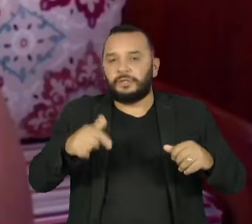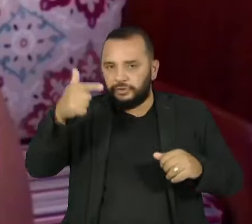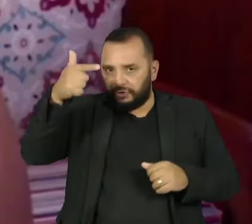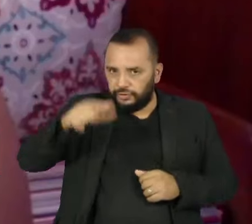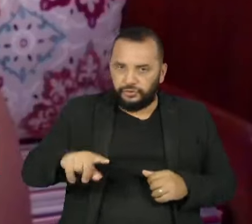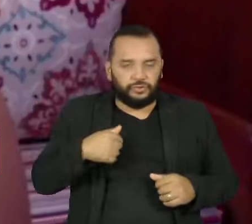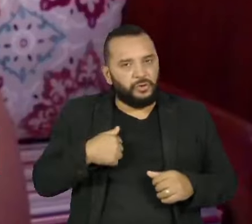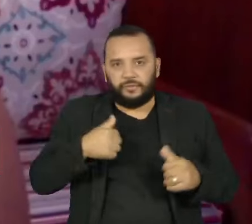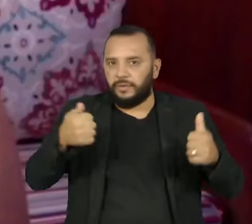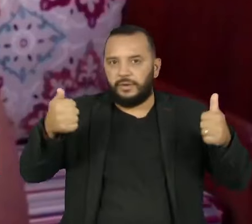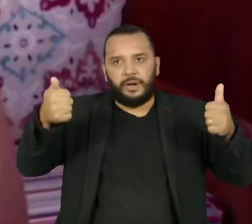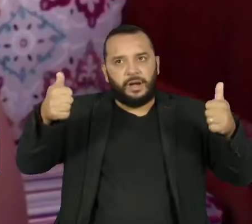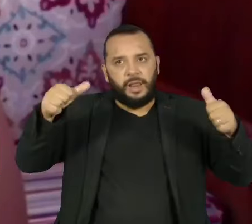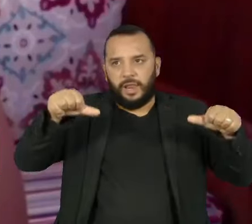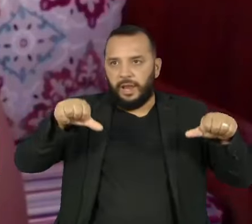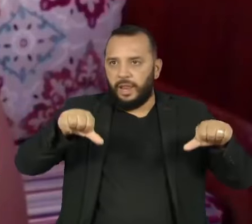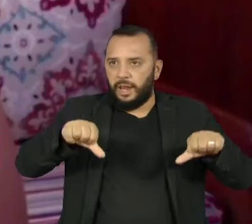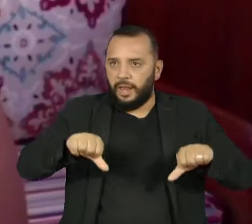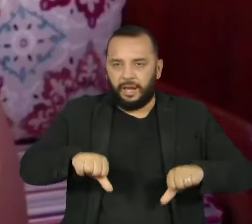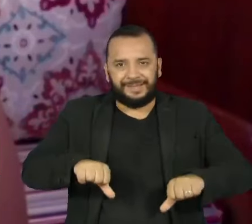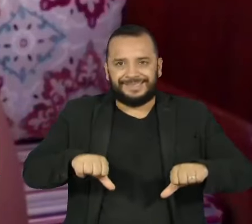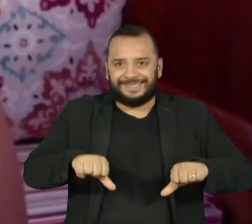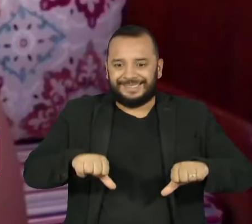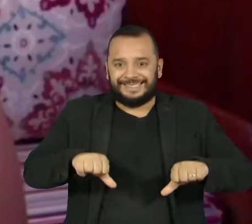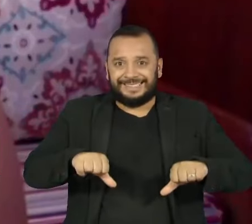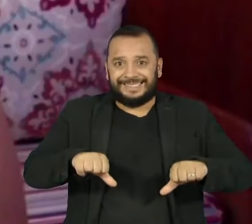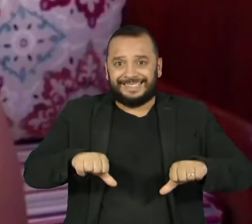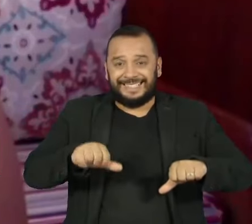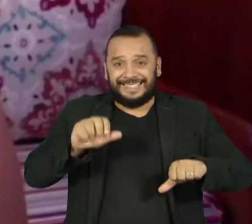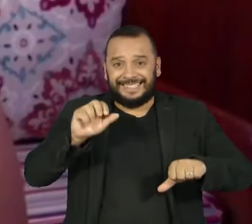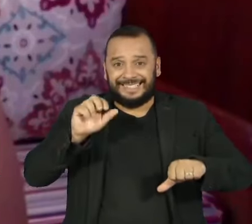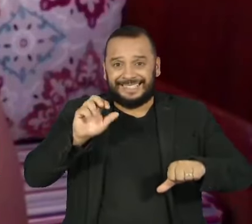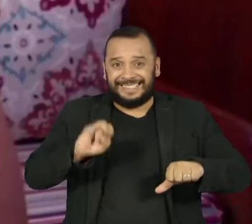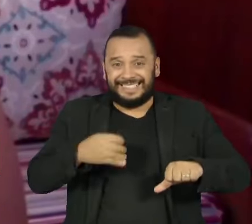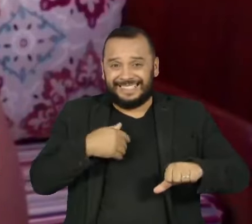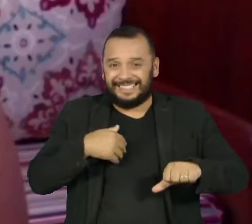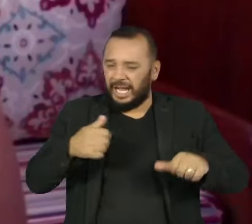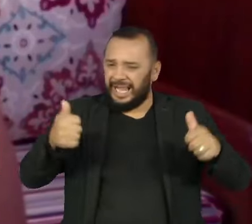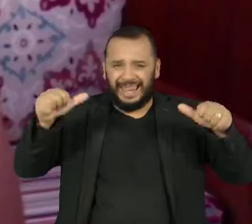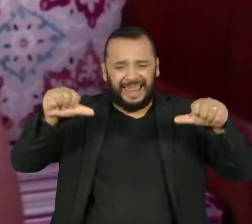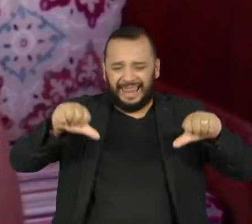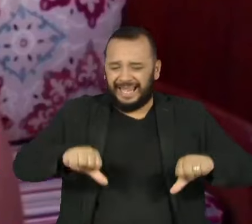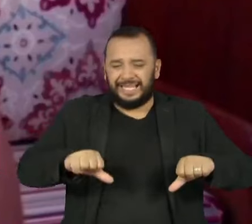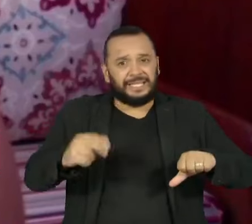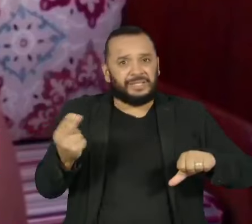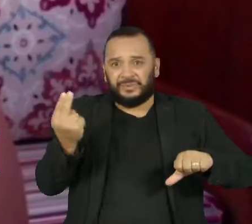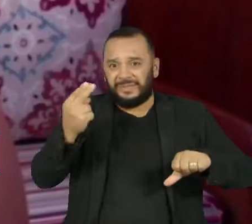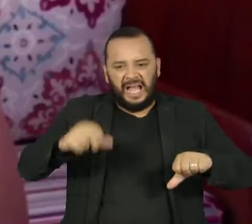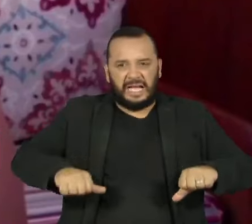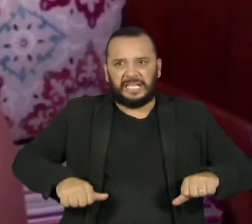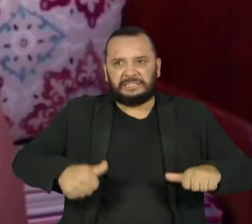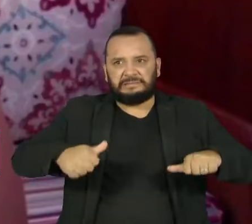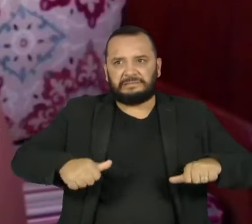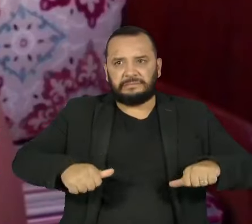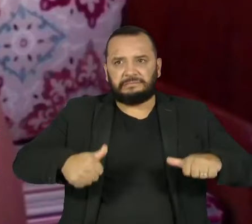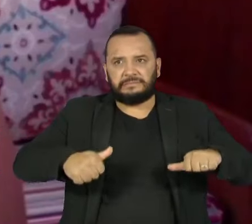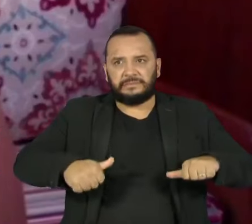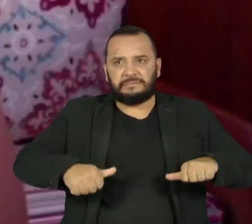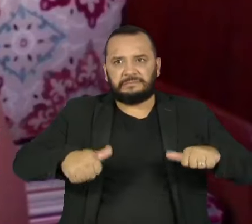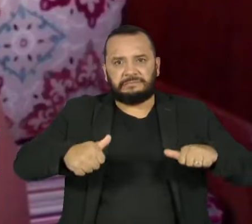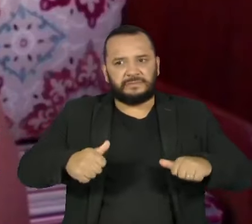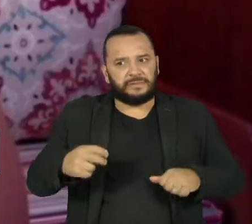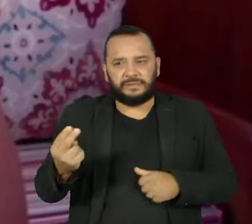então quando você passa esse ponto de não retorno o dominó bate de uma forma que não tem mais volta então você tem uma situação que mesmo que